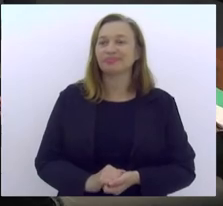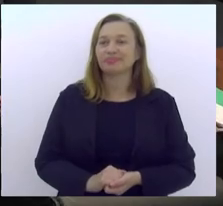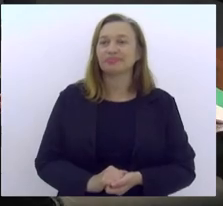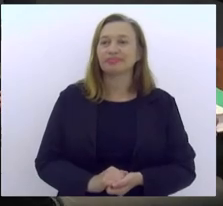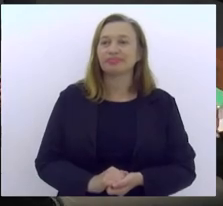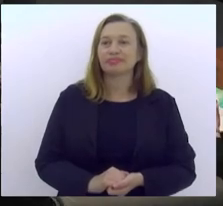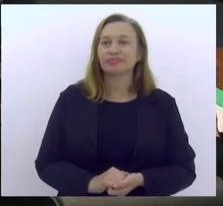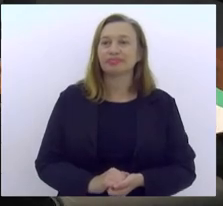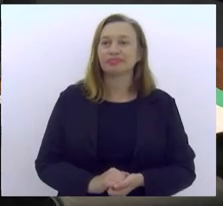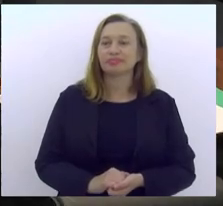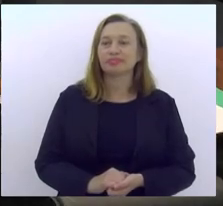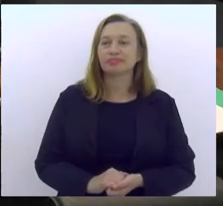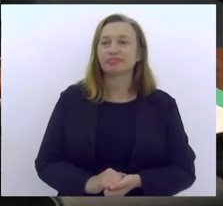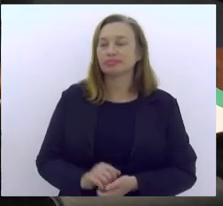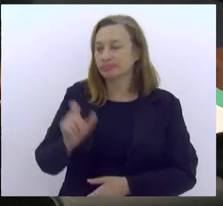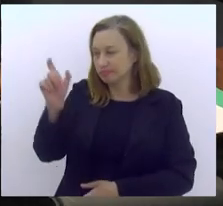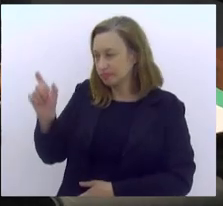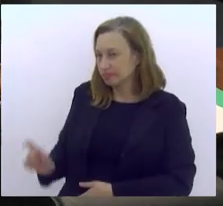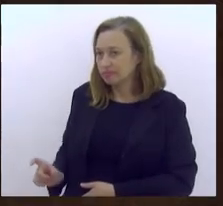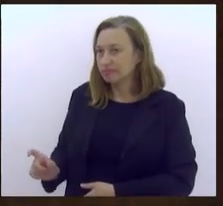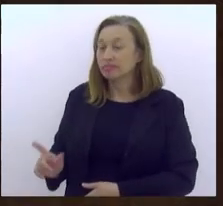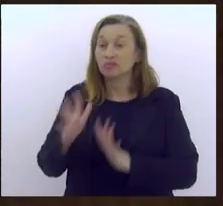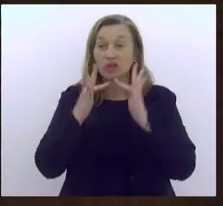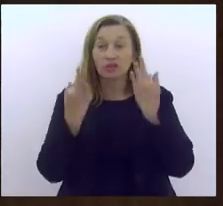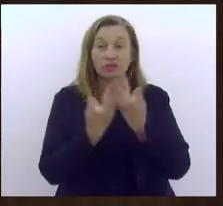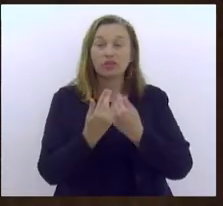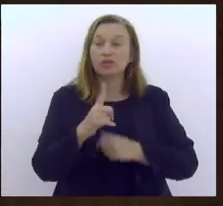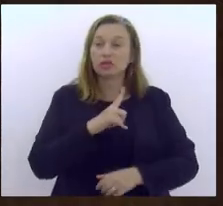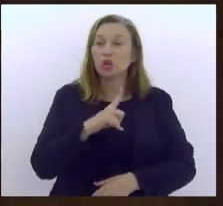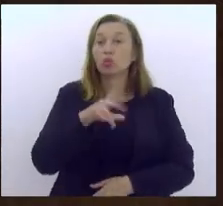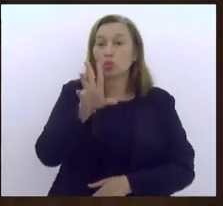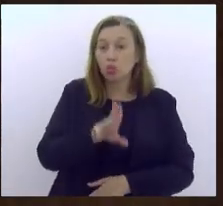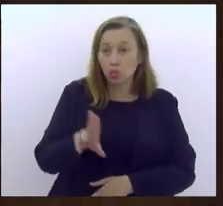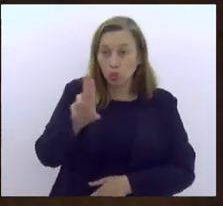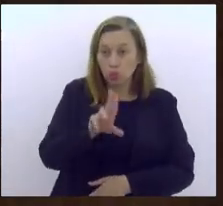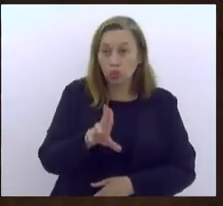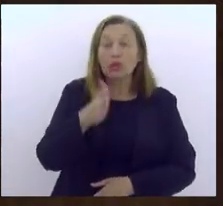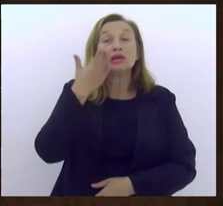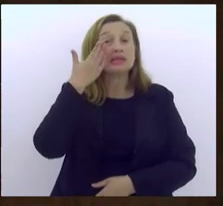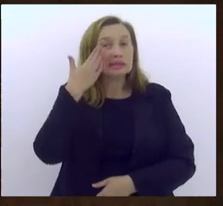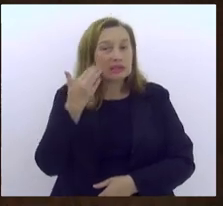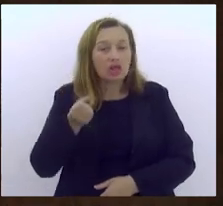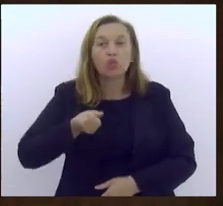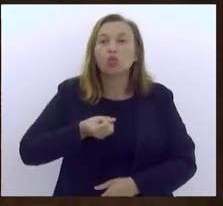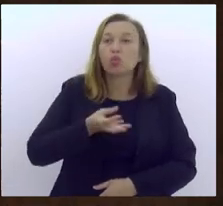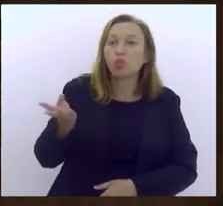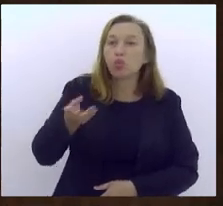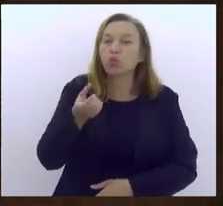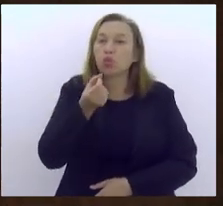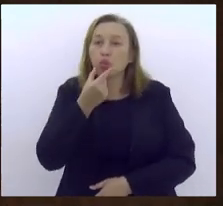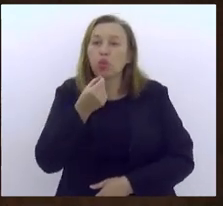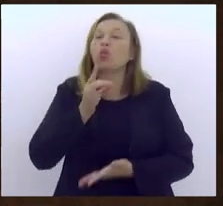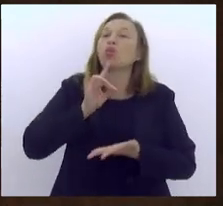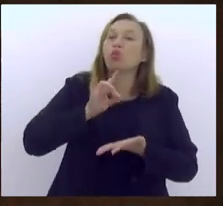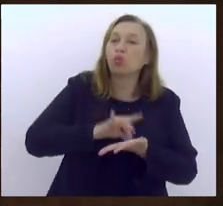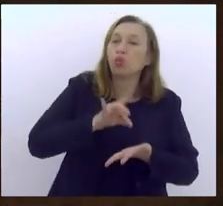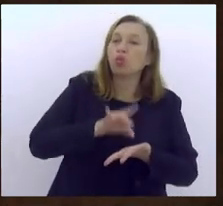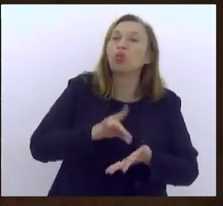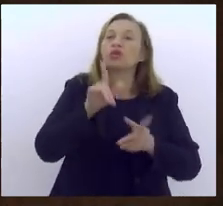queria parabenizar o autor e falar que na família eu tenho uso e eu sei o quanto esse remédio realmente